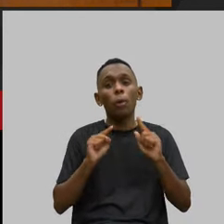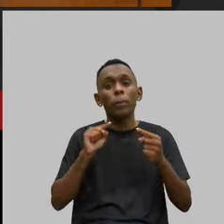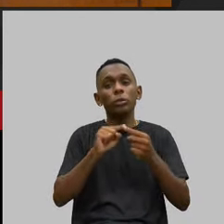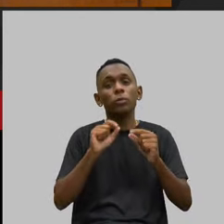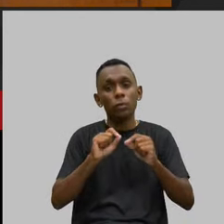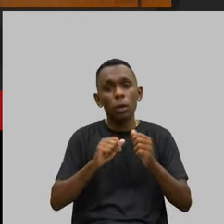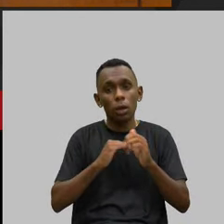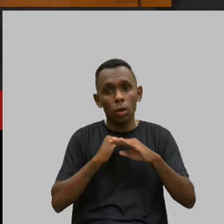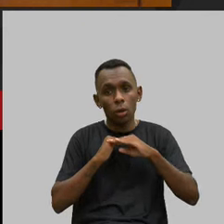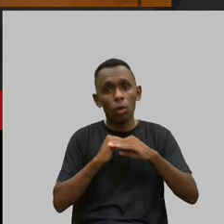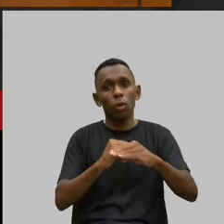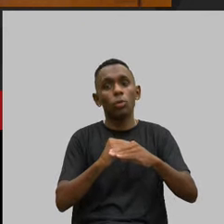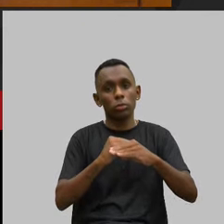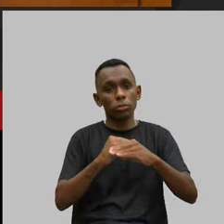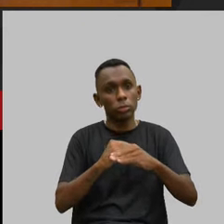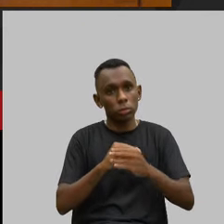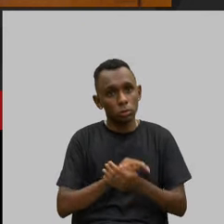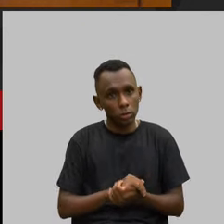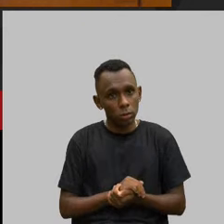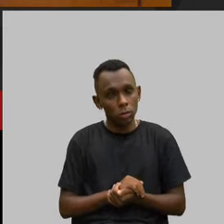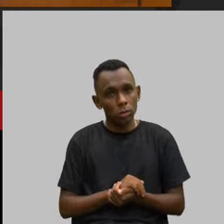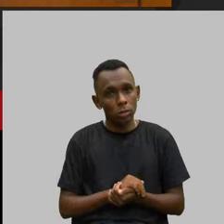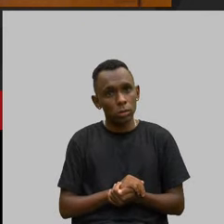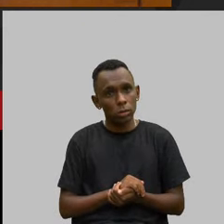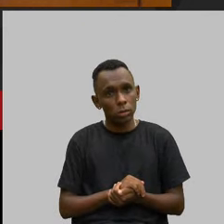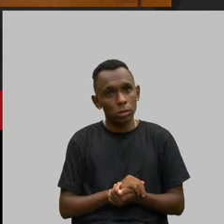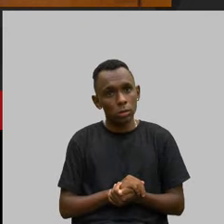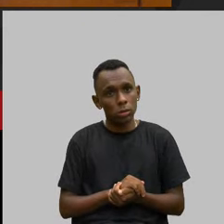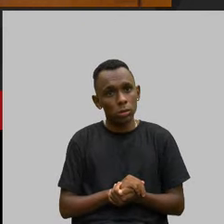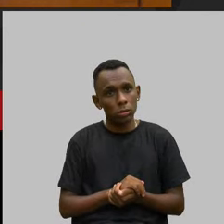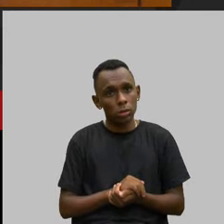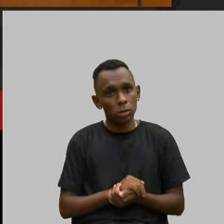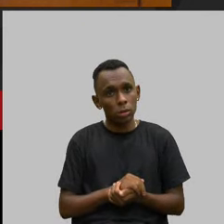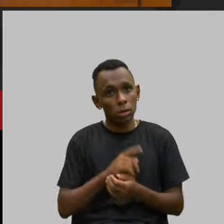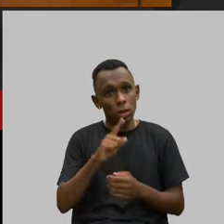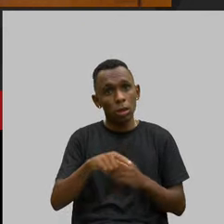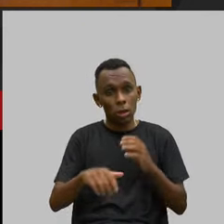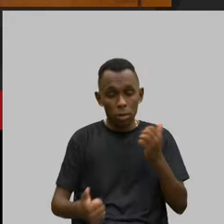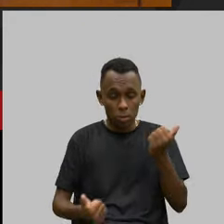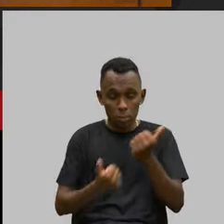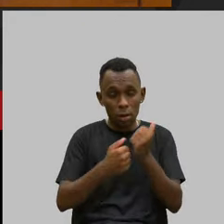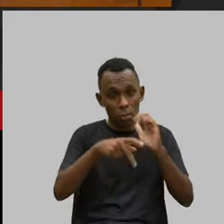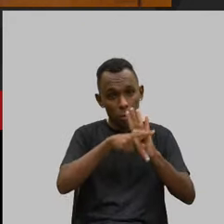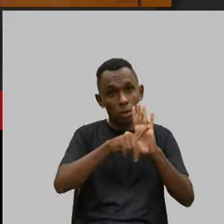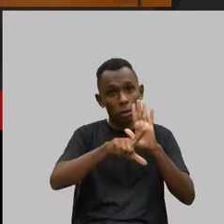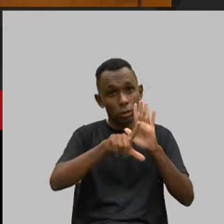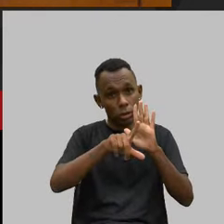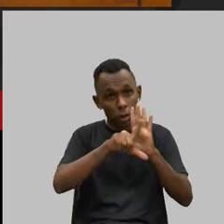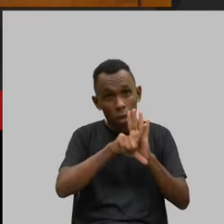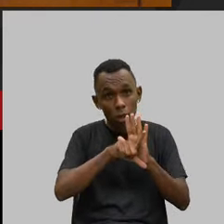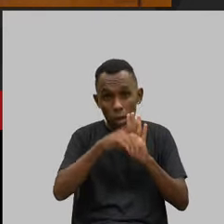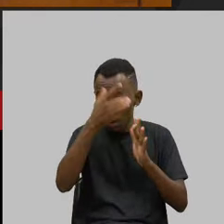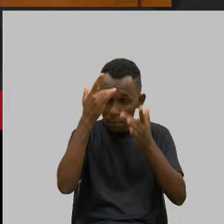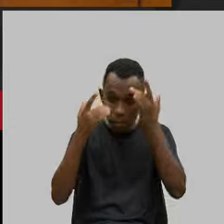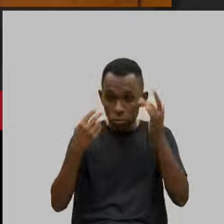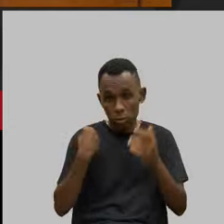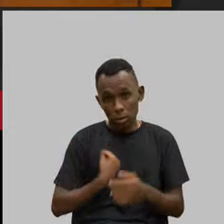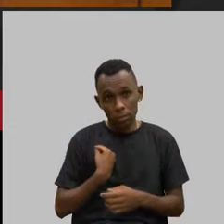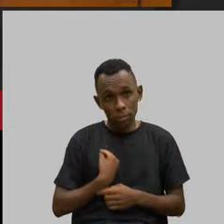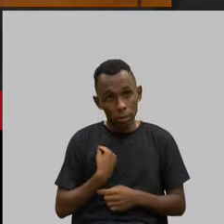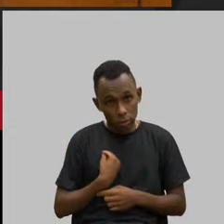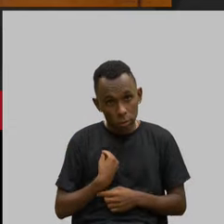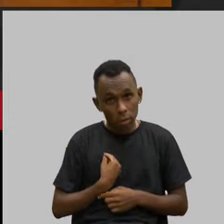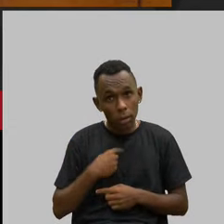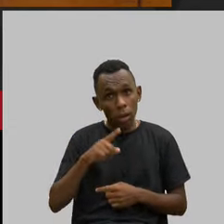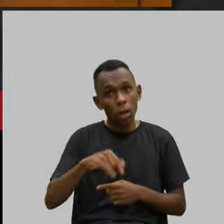sustentabilidade pro ipseng né assim eh o principal beneficiário do projeto de lei do ipseng é o próprio beneficiário do ipseng dado a